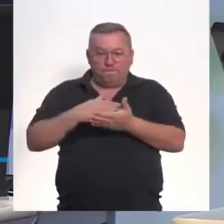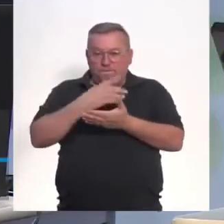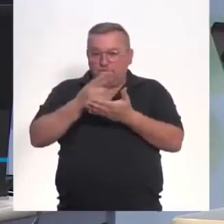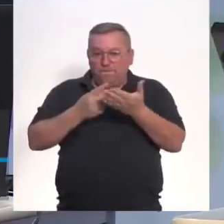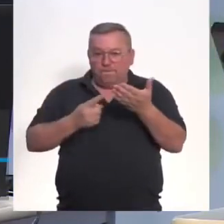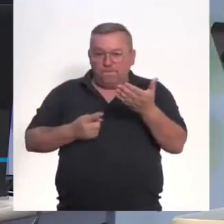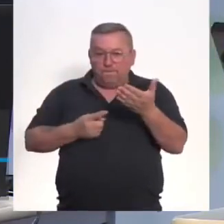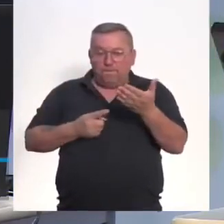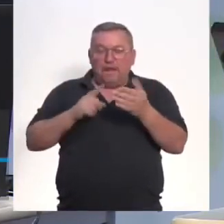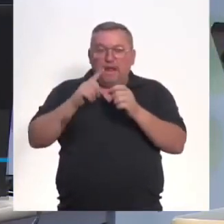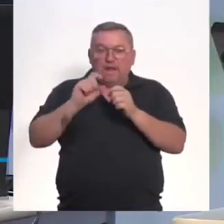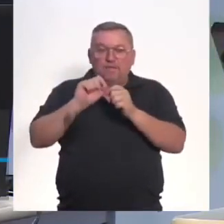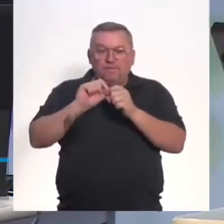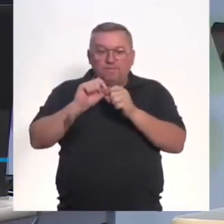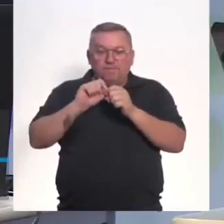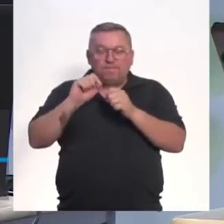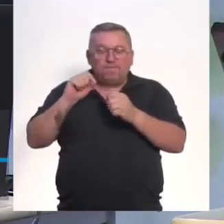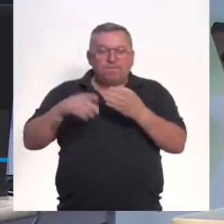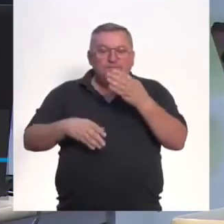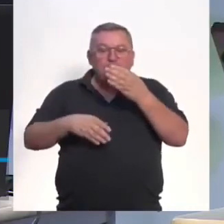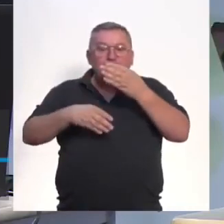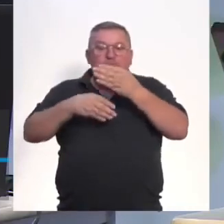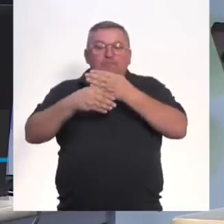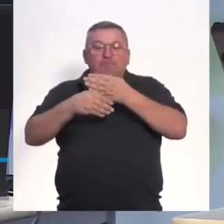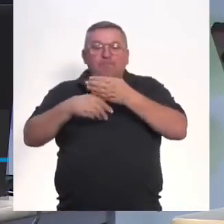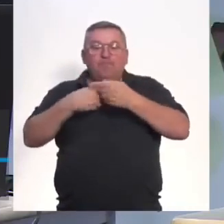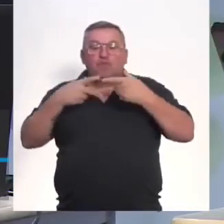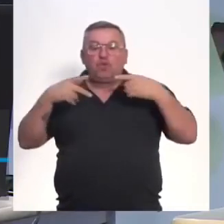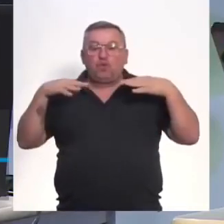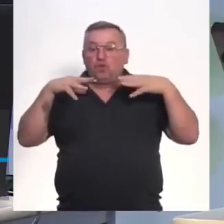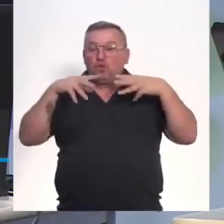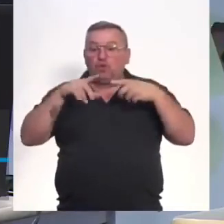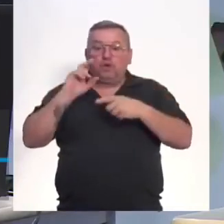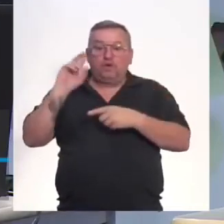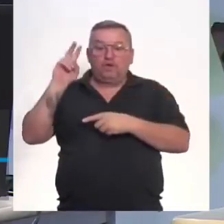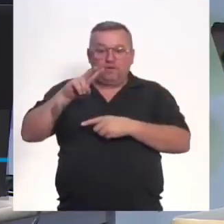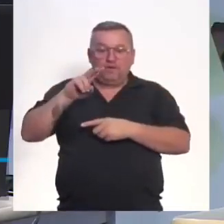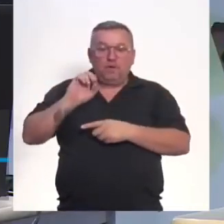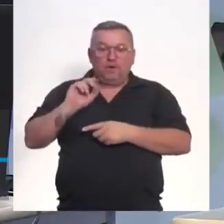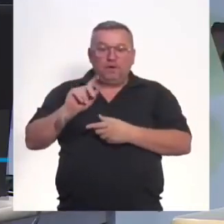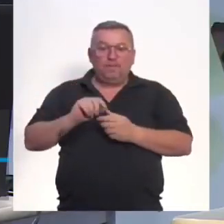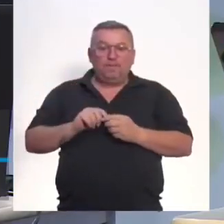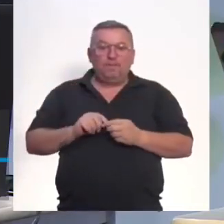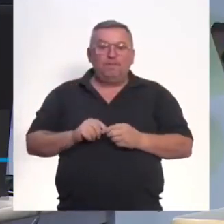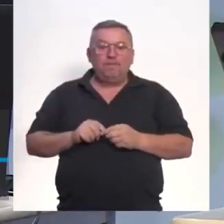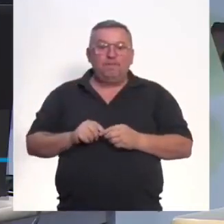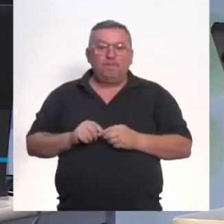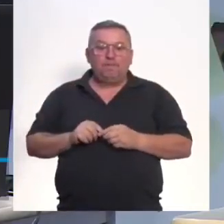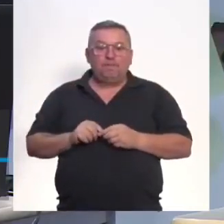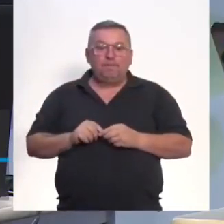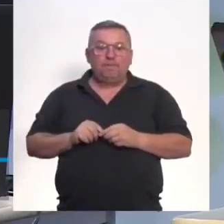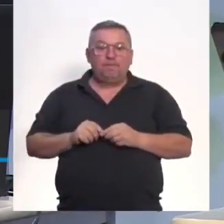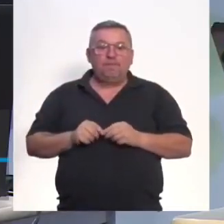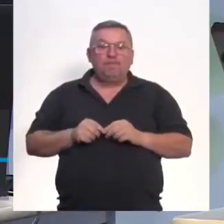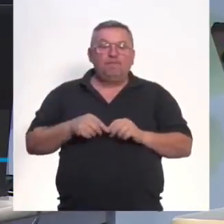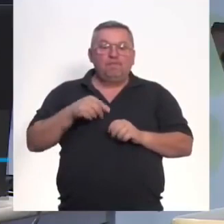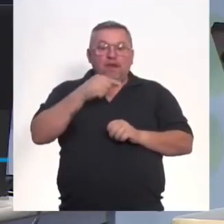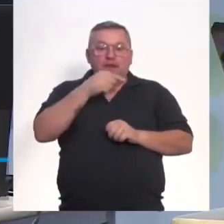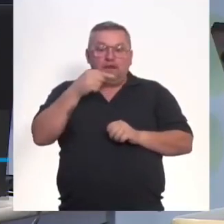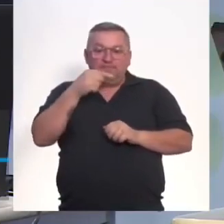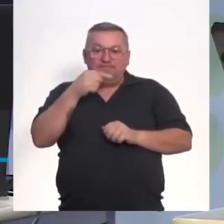apostila. Essa aula eu fiz para complementar tudo que a gente vem tendo, certo? Travessão, estão colocando